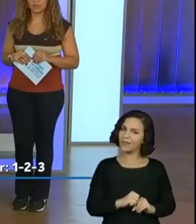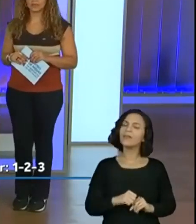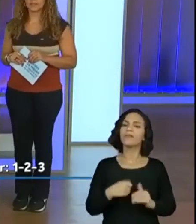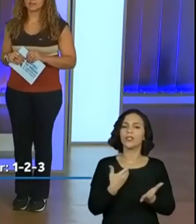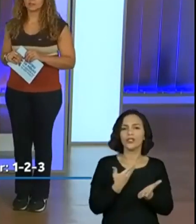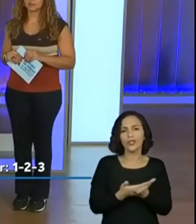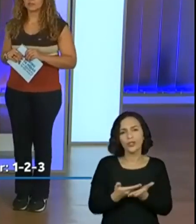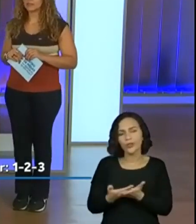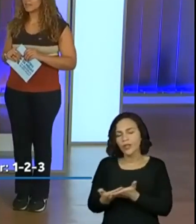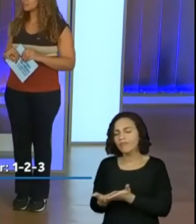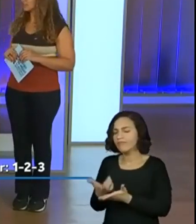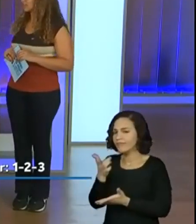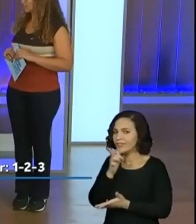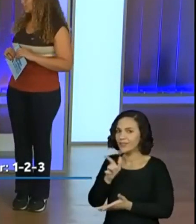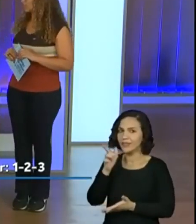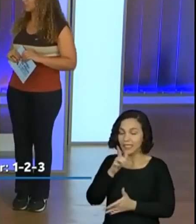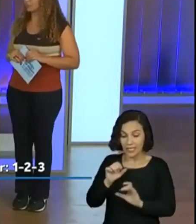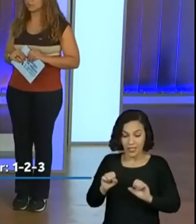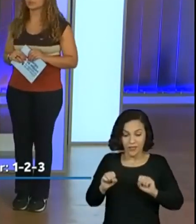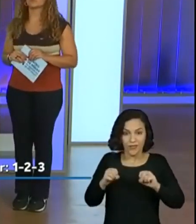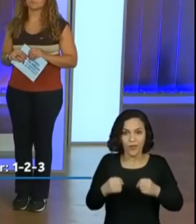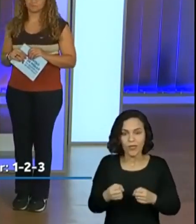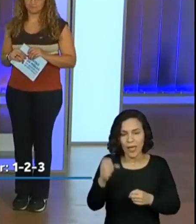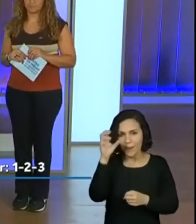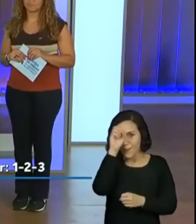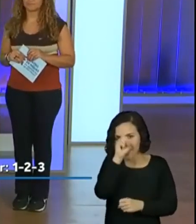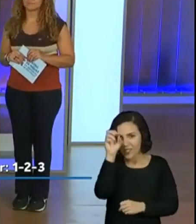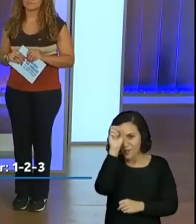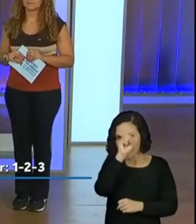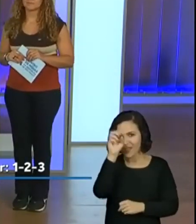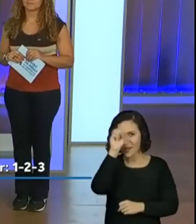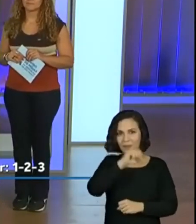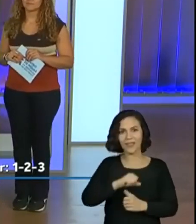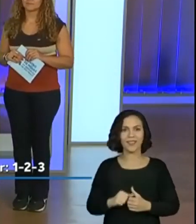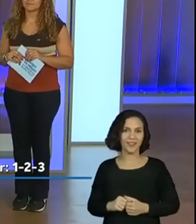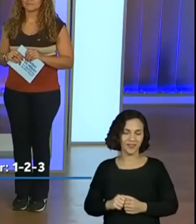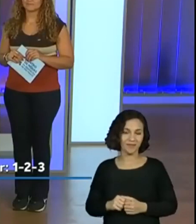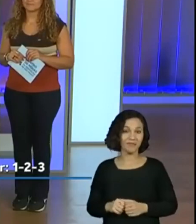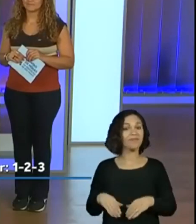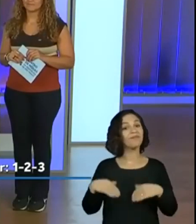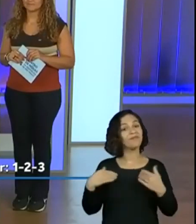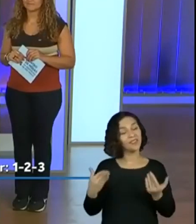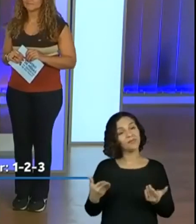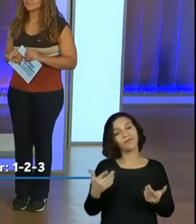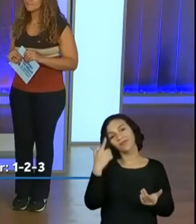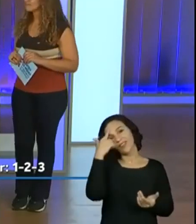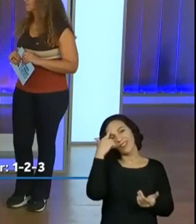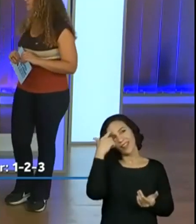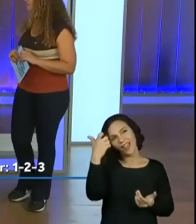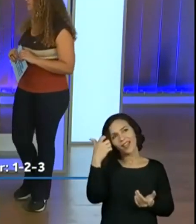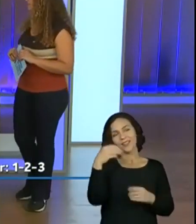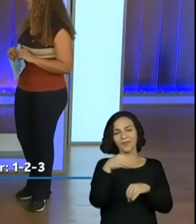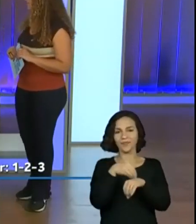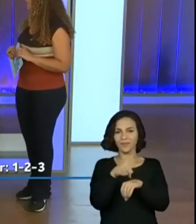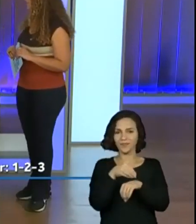estudando, tudo dá certo. Isso mesmo, se dedicando, né, professor? Se dedicando. E aqui ficaram aí algumas sugestões, a gente só